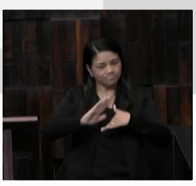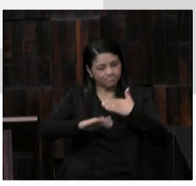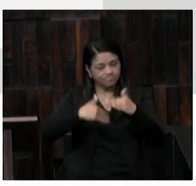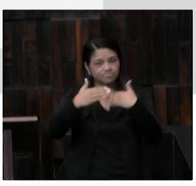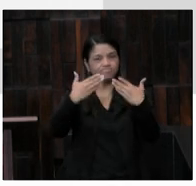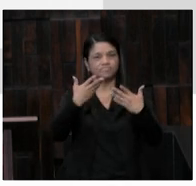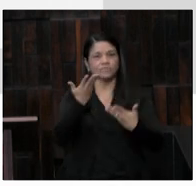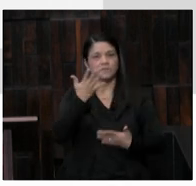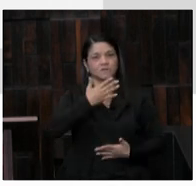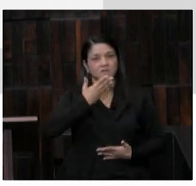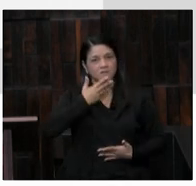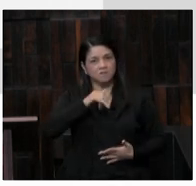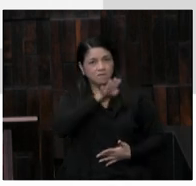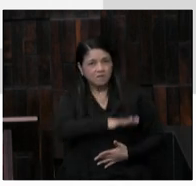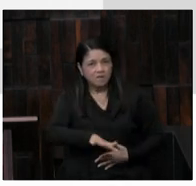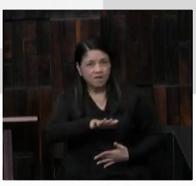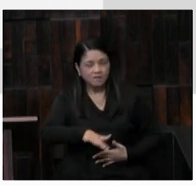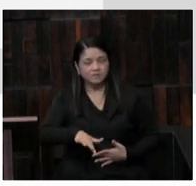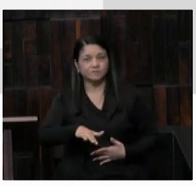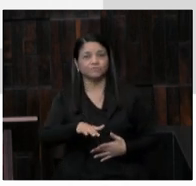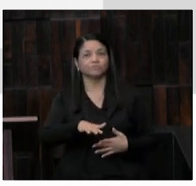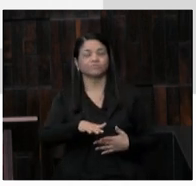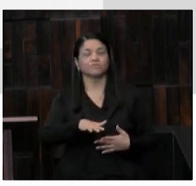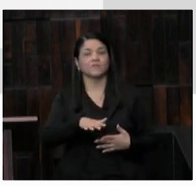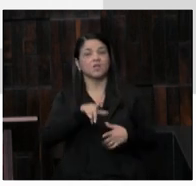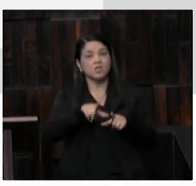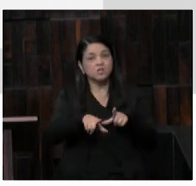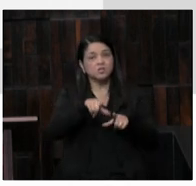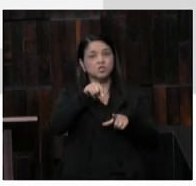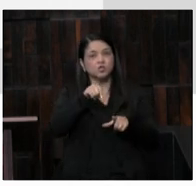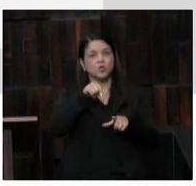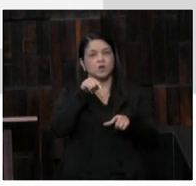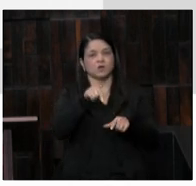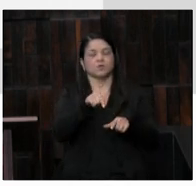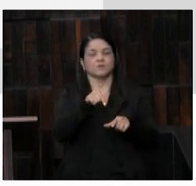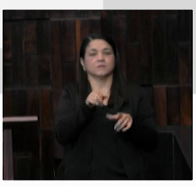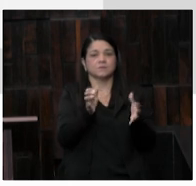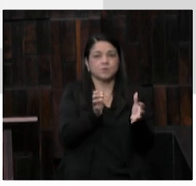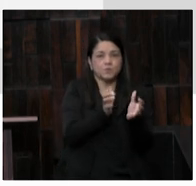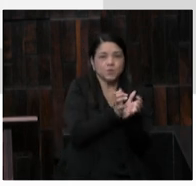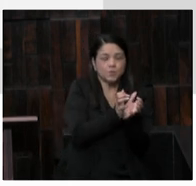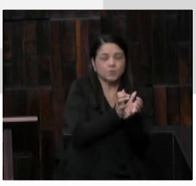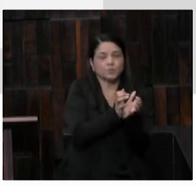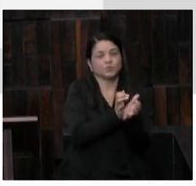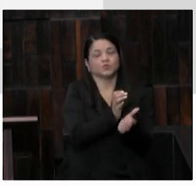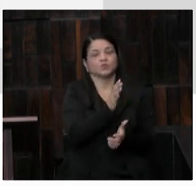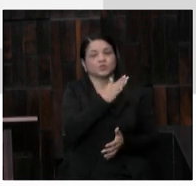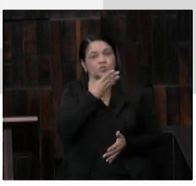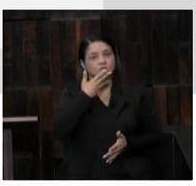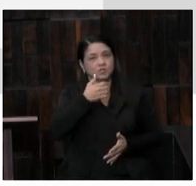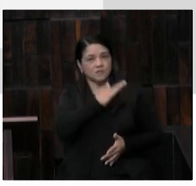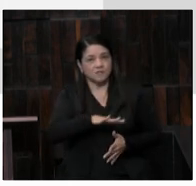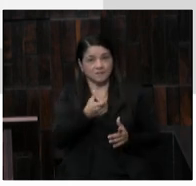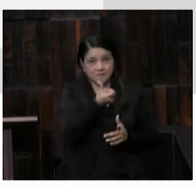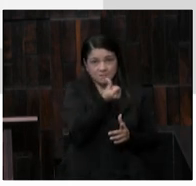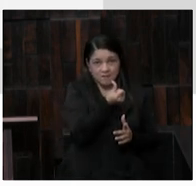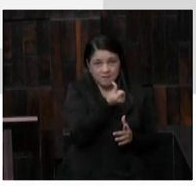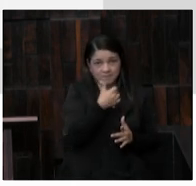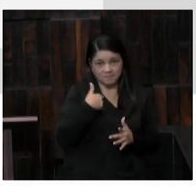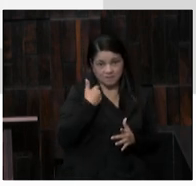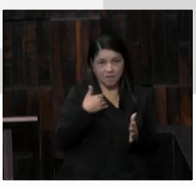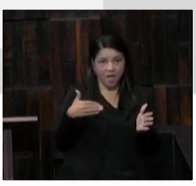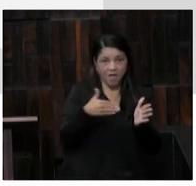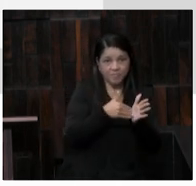dessa criança. E a gente escolheu esse recorte de crianças de 6 a 12 anos porque a gente precisava